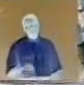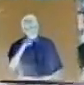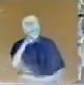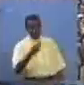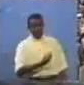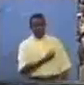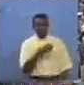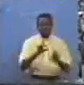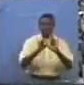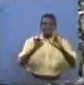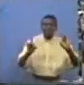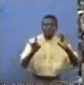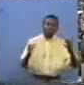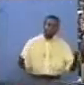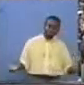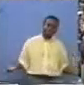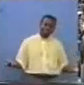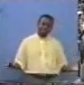modelado pela mão do encardido?